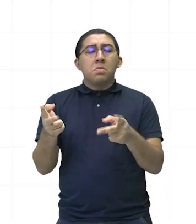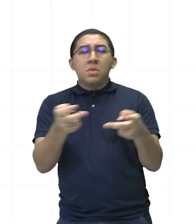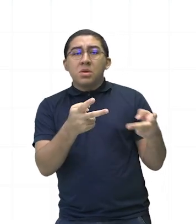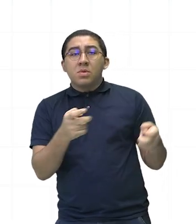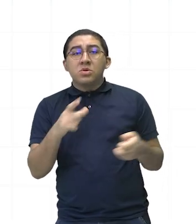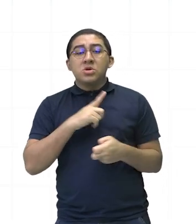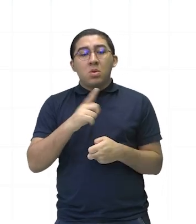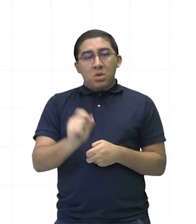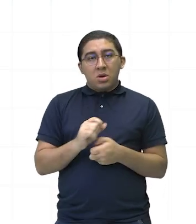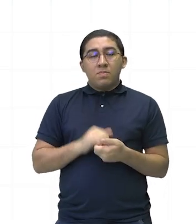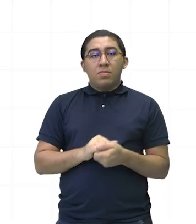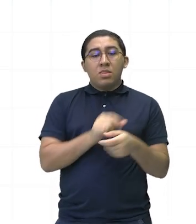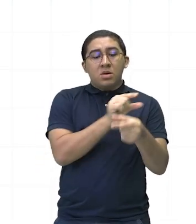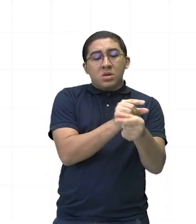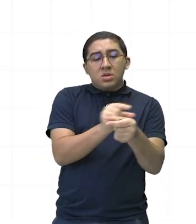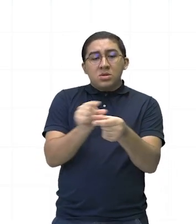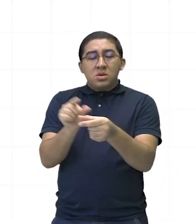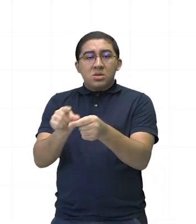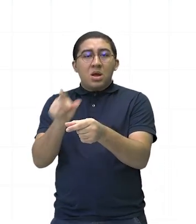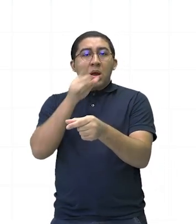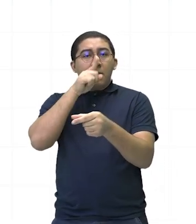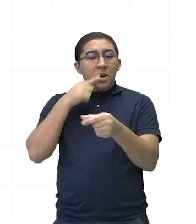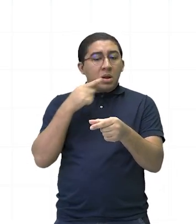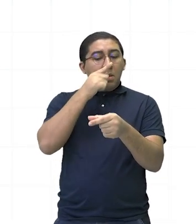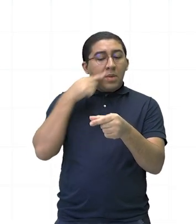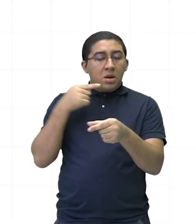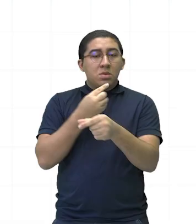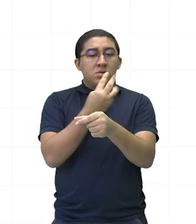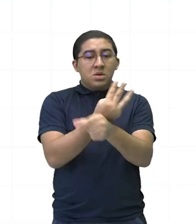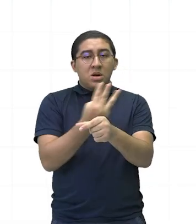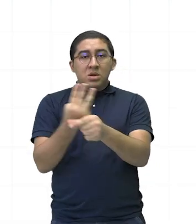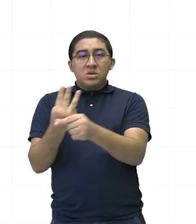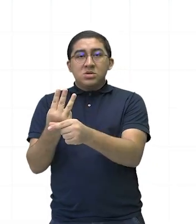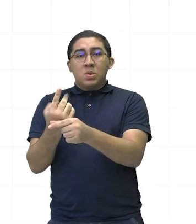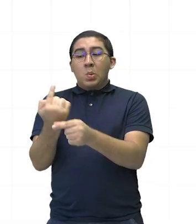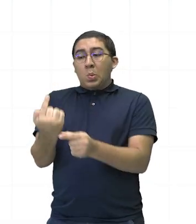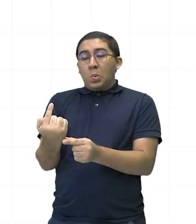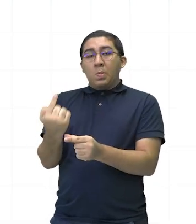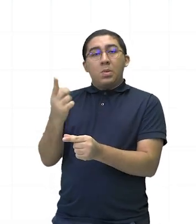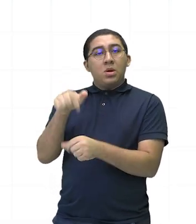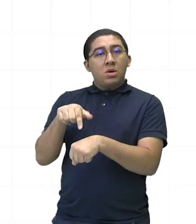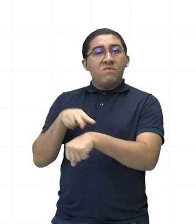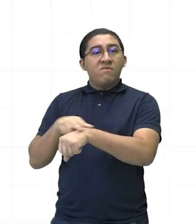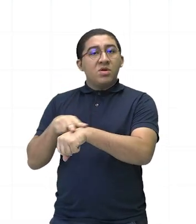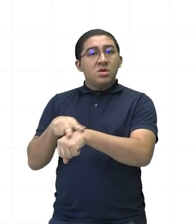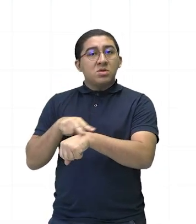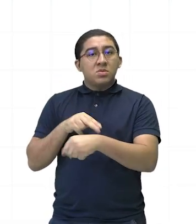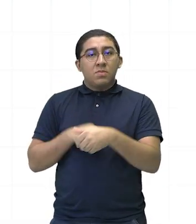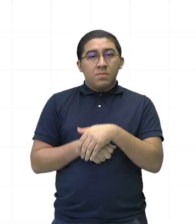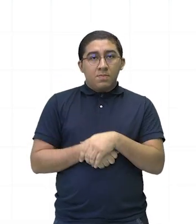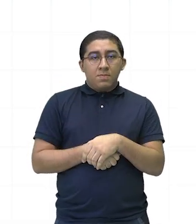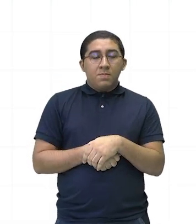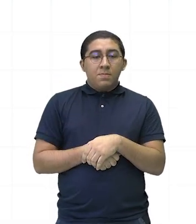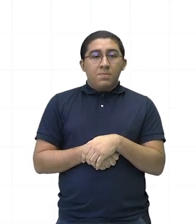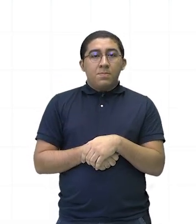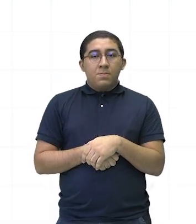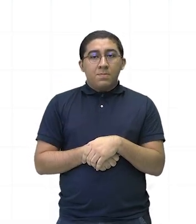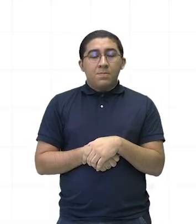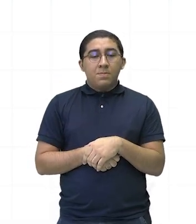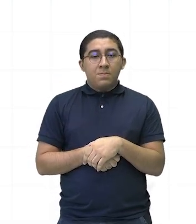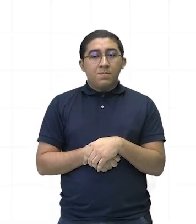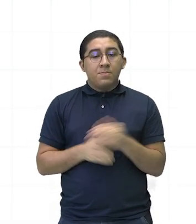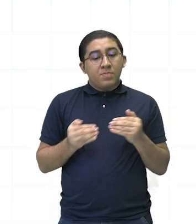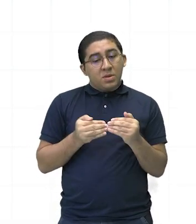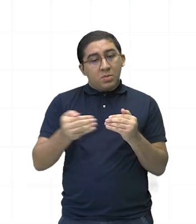havia um padrão que se repetia. Para cada 3 indivíduos de semente amarela, nascia um indivíduo de semente verde. A